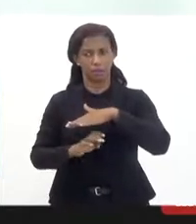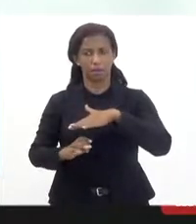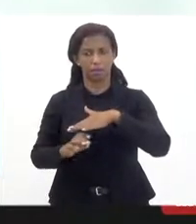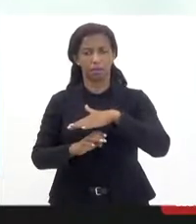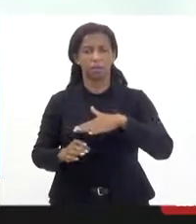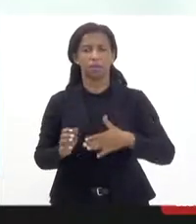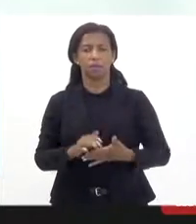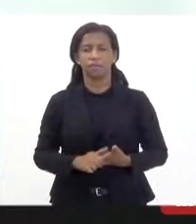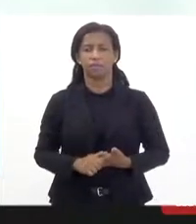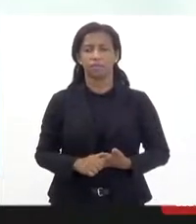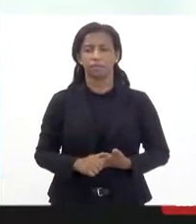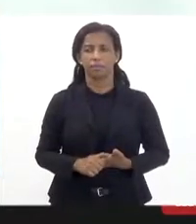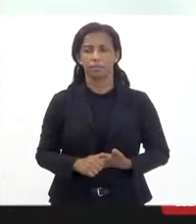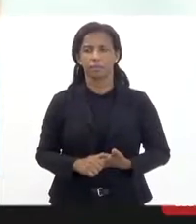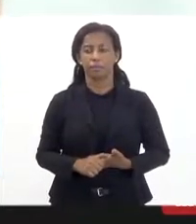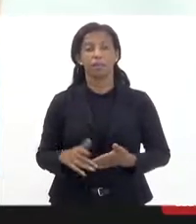Isso